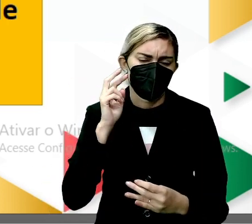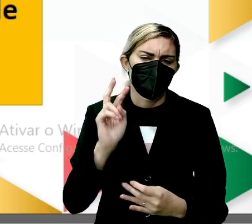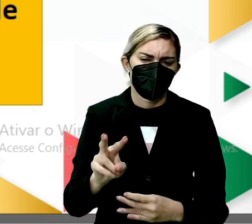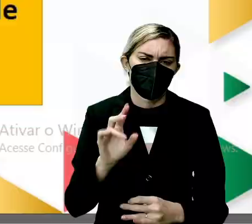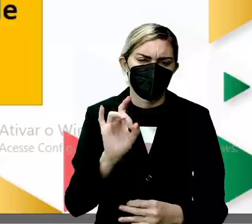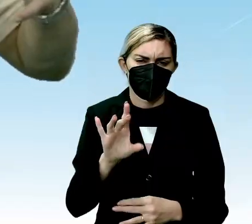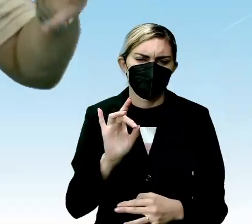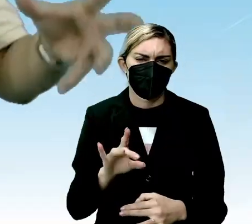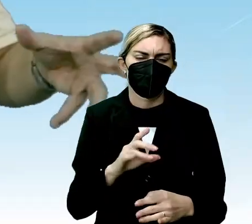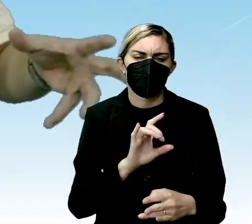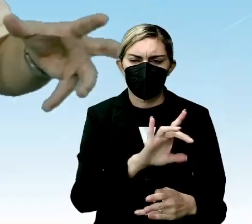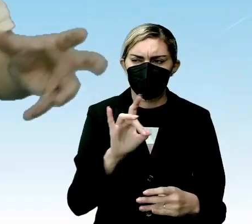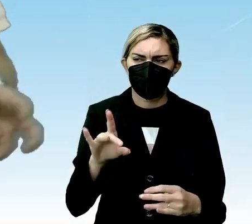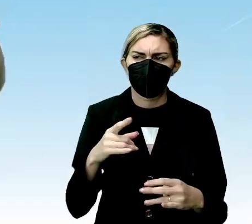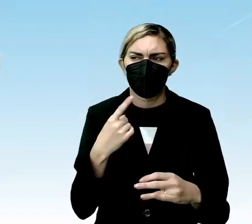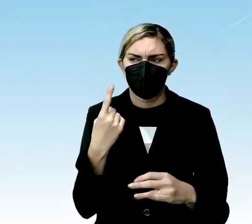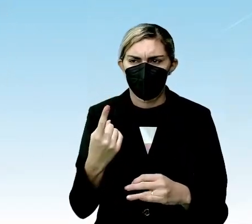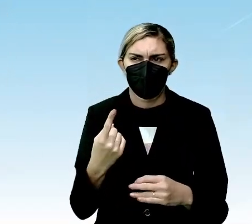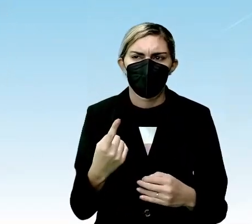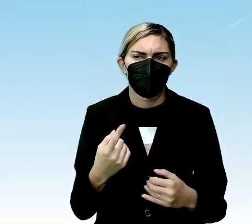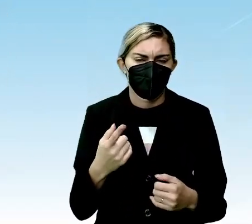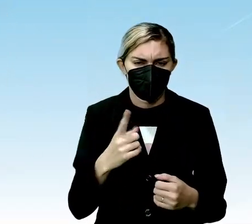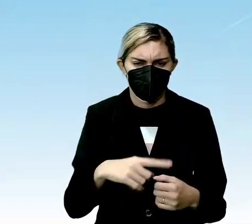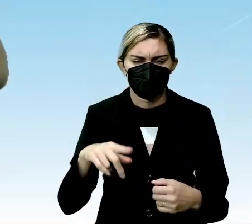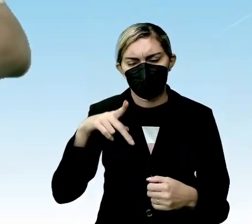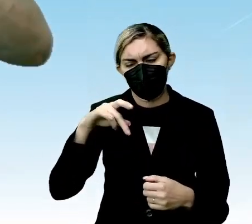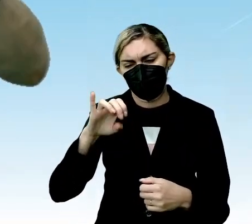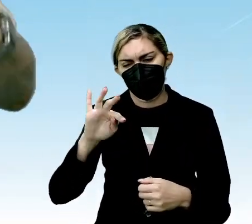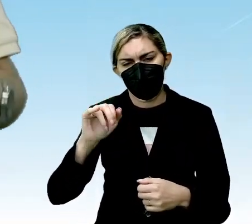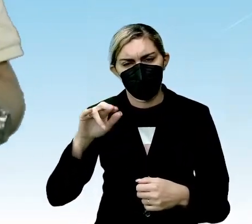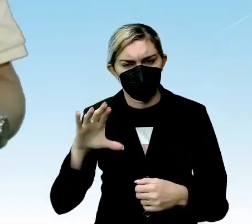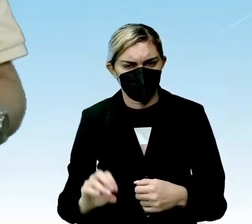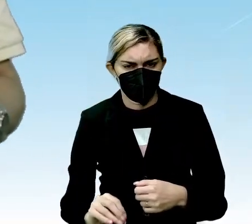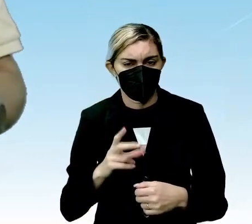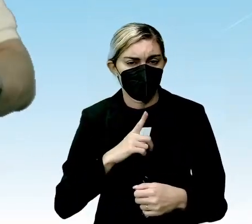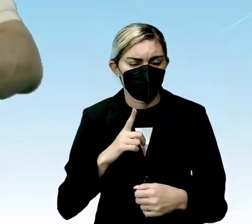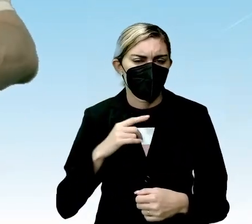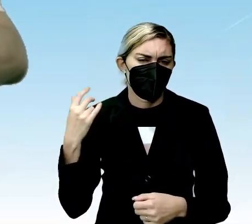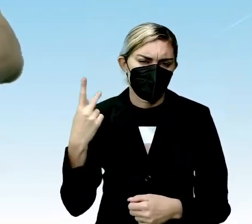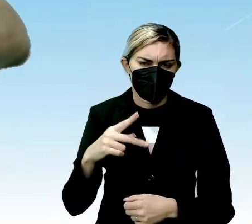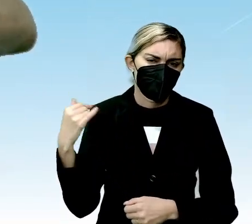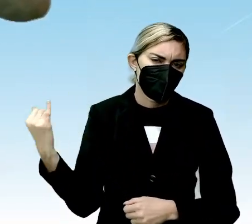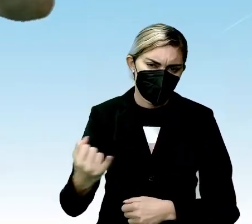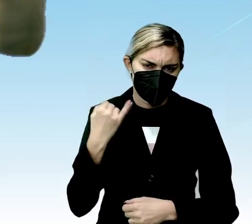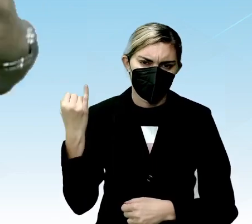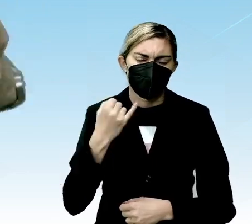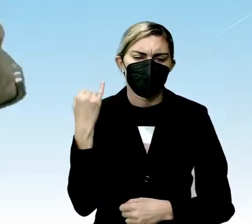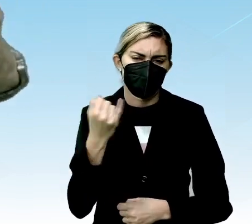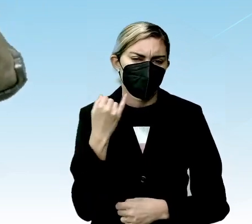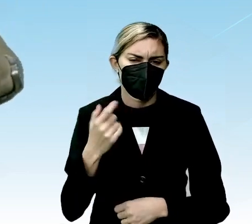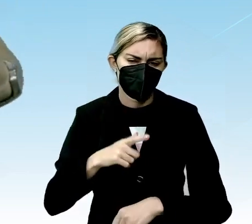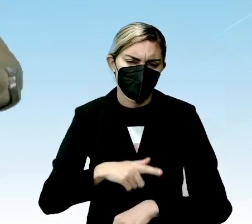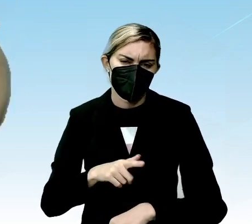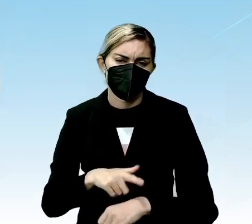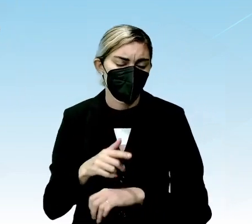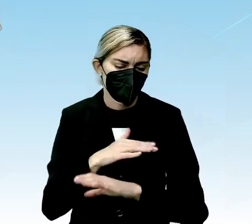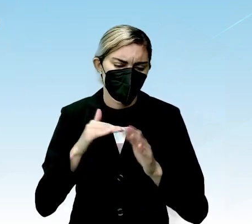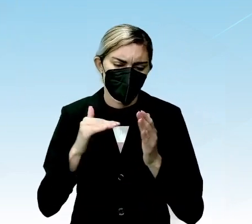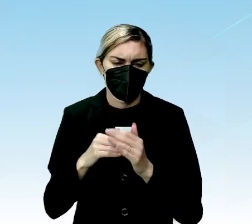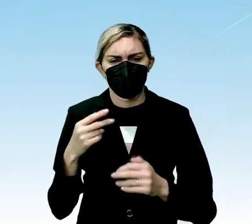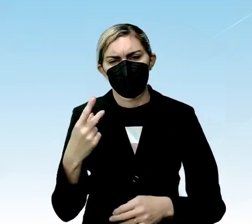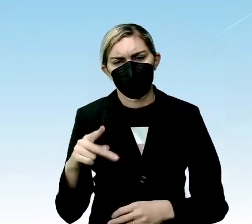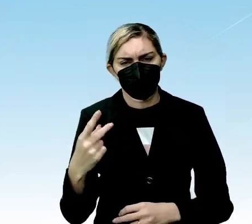aqui, cada um do Pentateuco, ele tem a sua importância, claro, e ele tem todo o